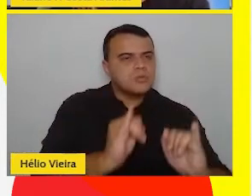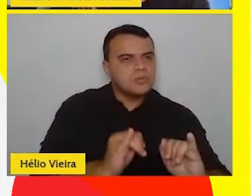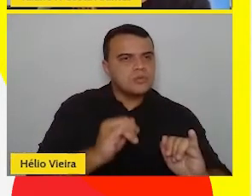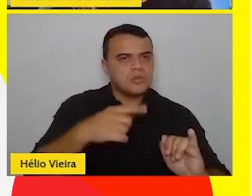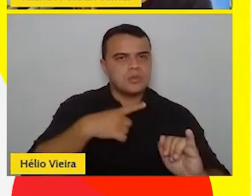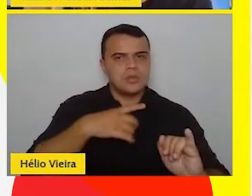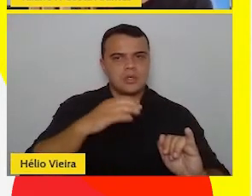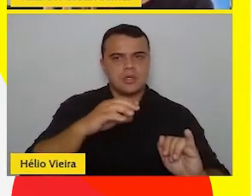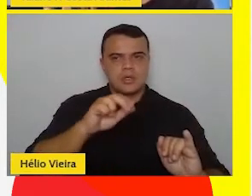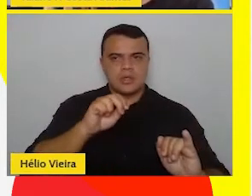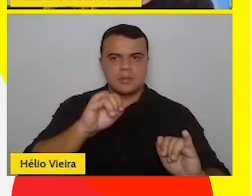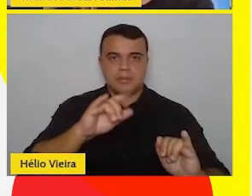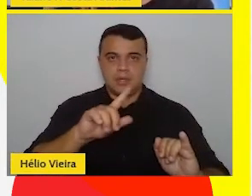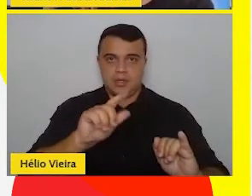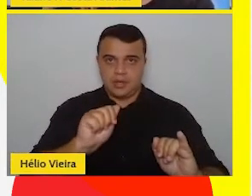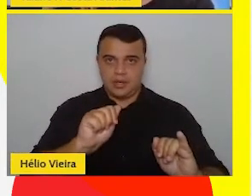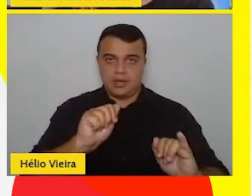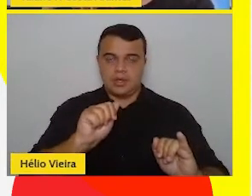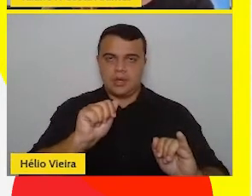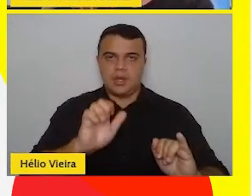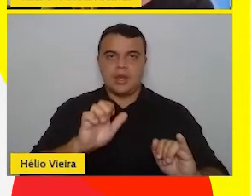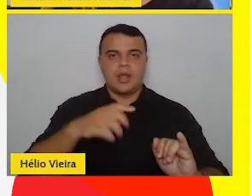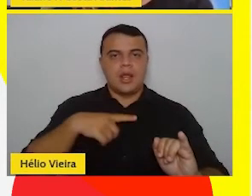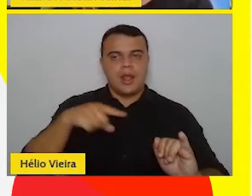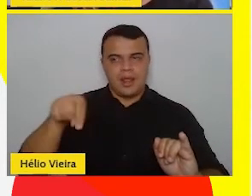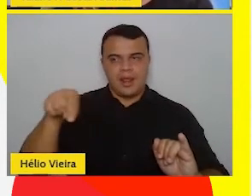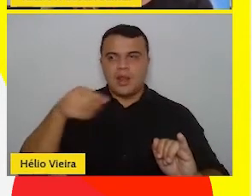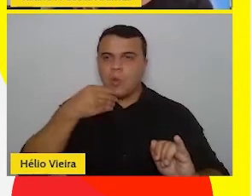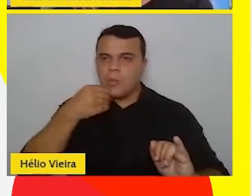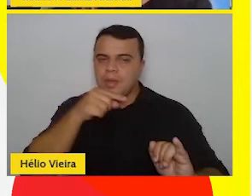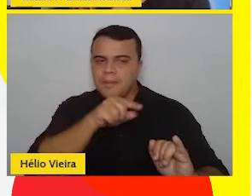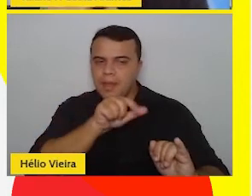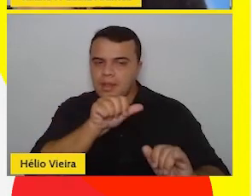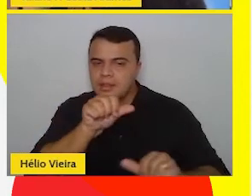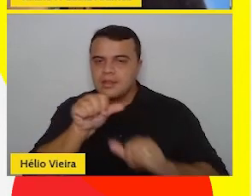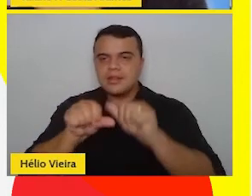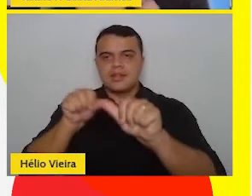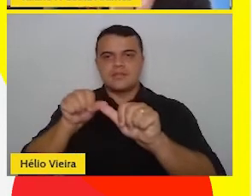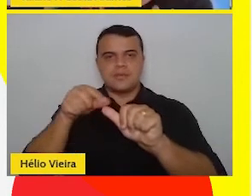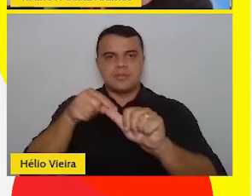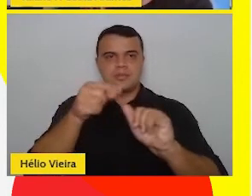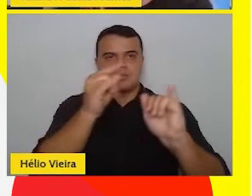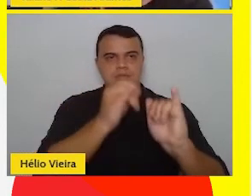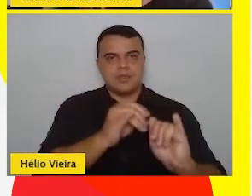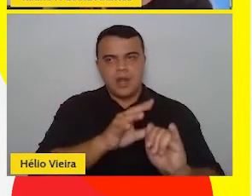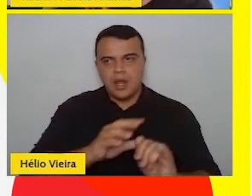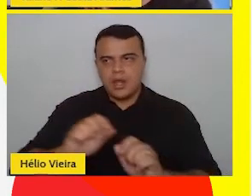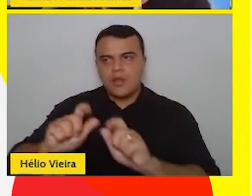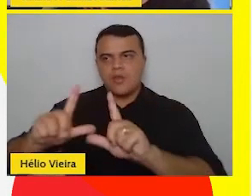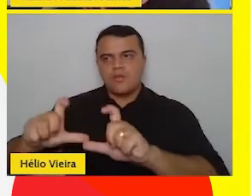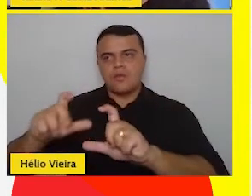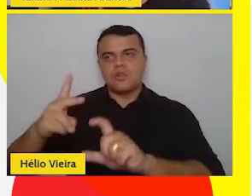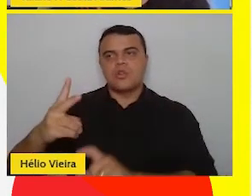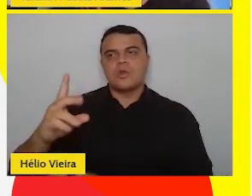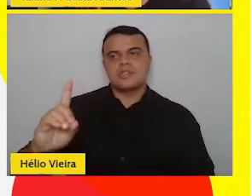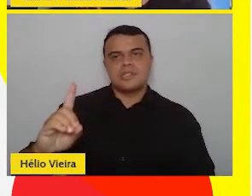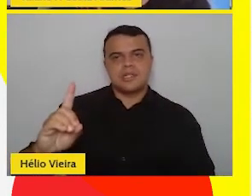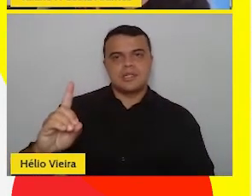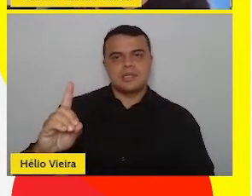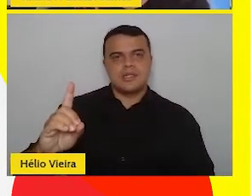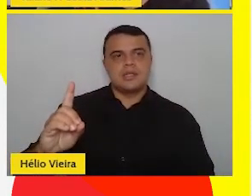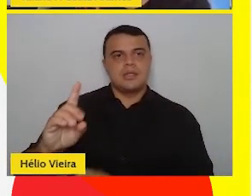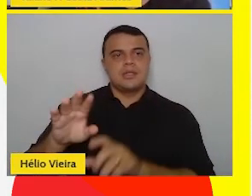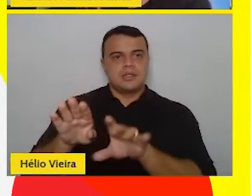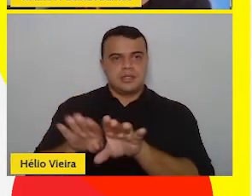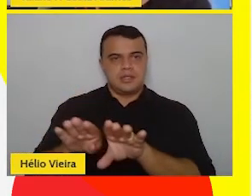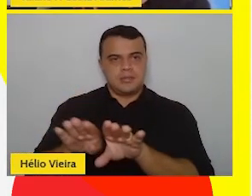Camille Claudel, que ele pega e transforma a escultura em imagem 2D e